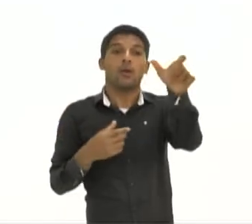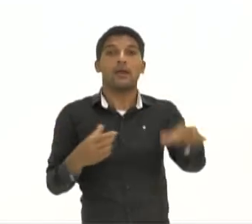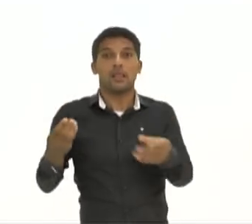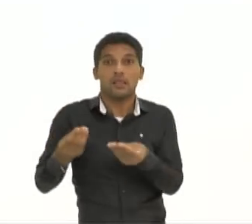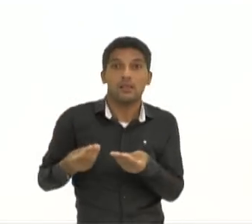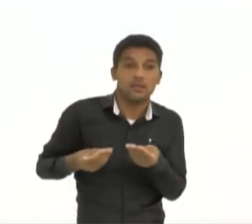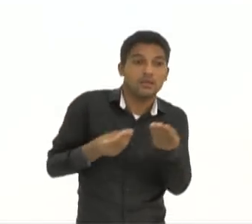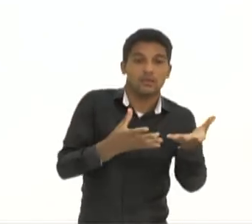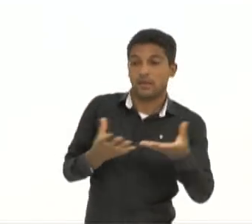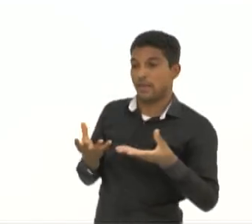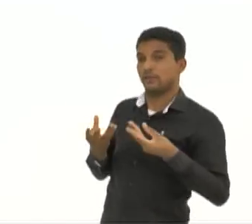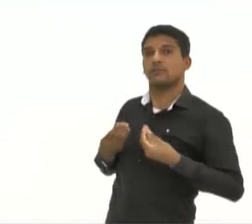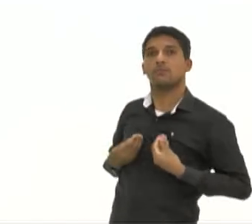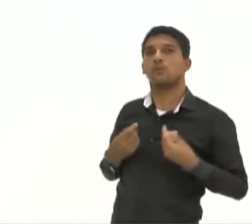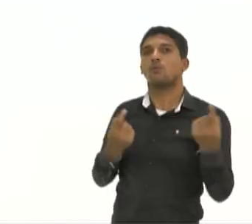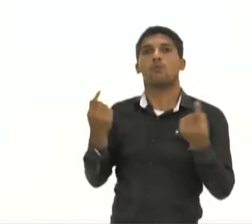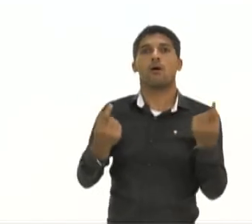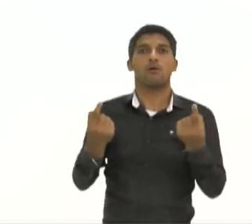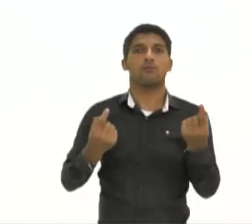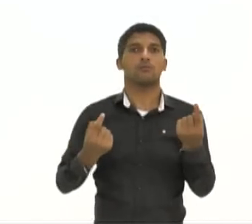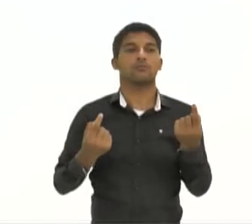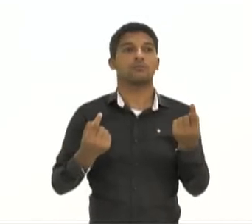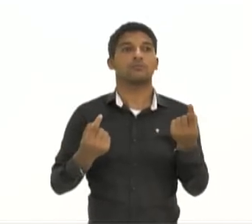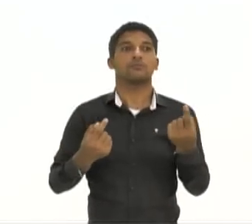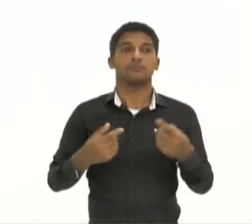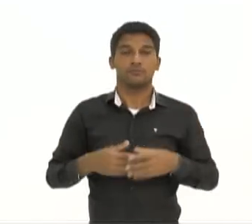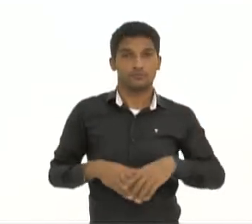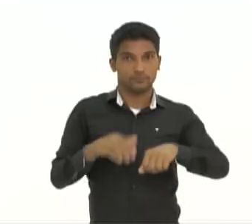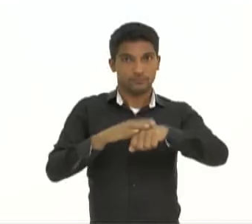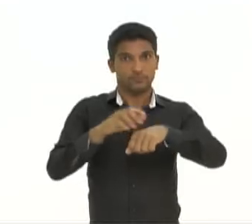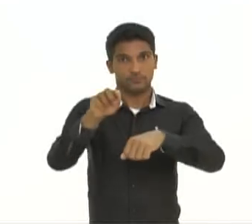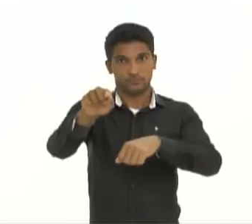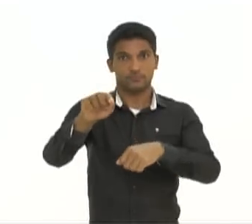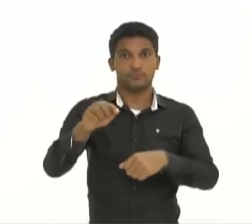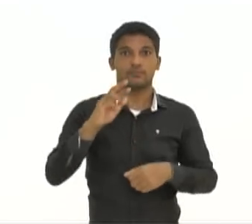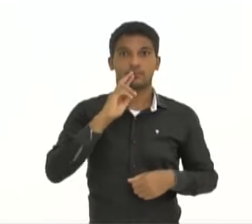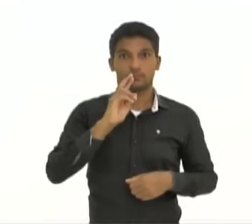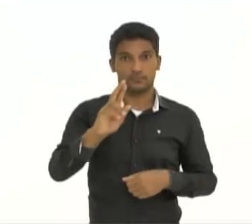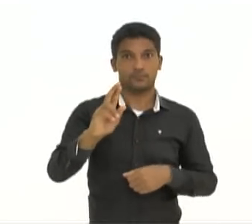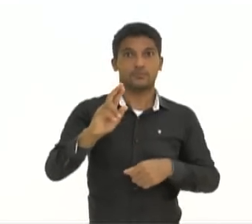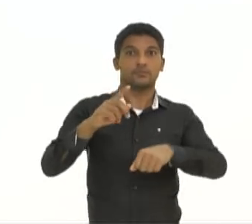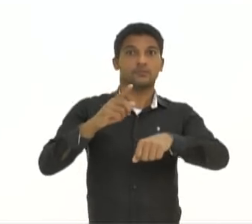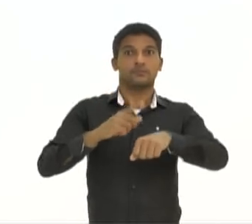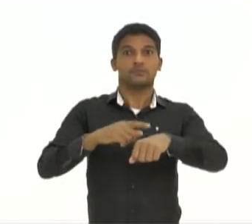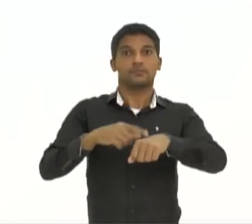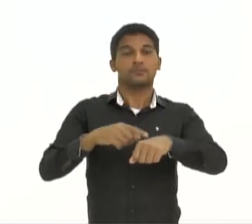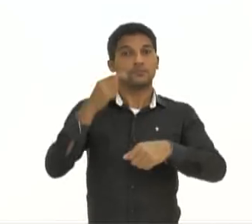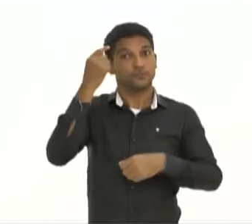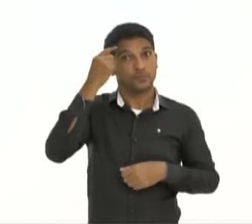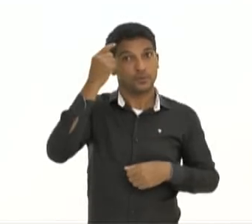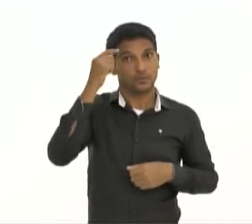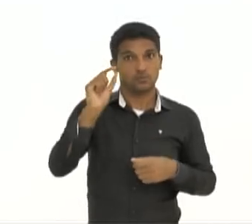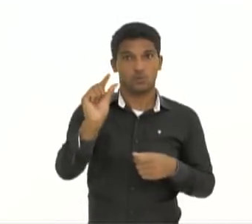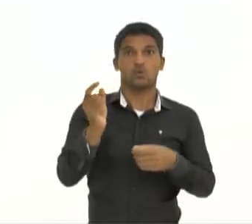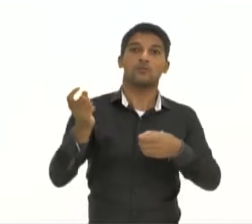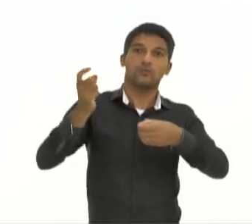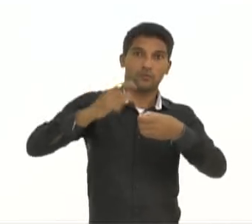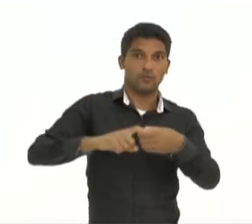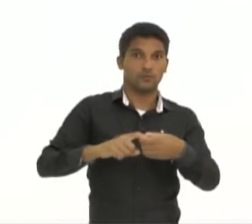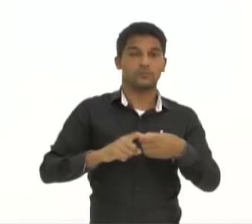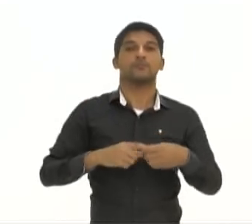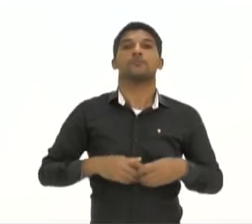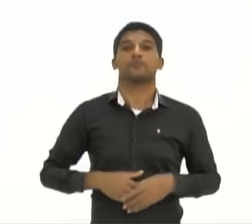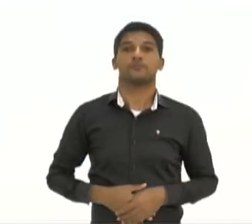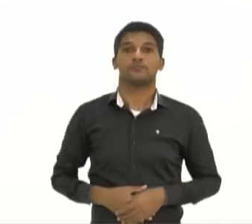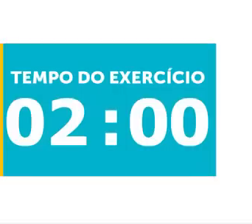emissor. E agora? Em qual das alternativas vocês vão assinalar? Um tempinho para vocês pensarem e a gente retorna para ver como ficou a